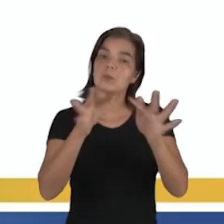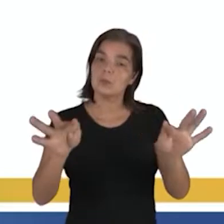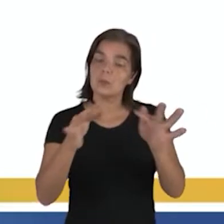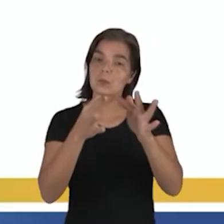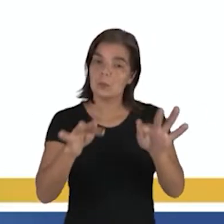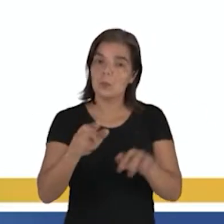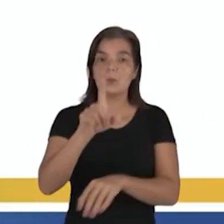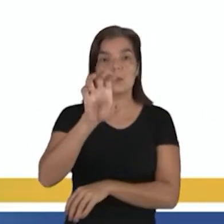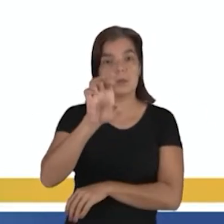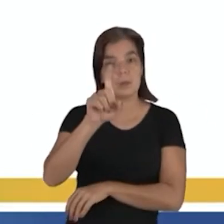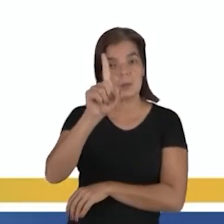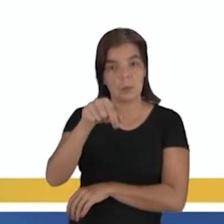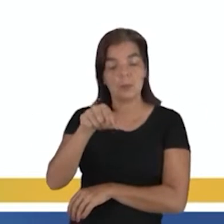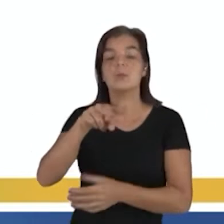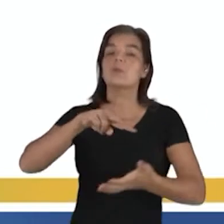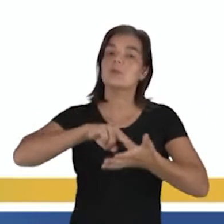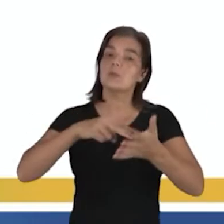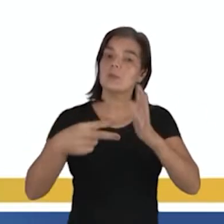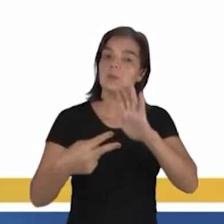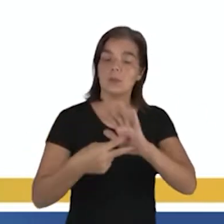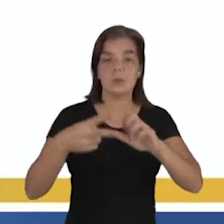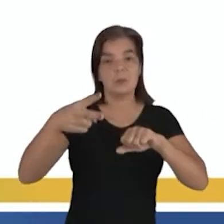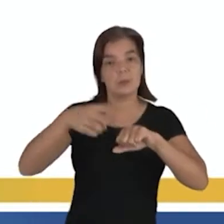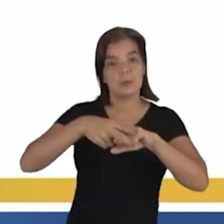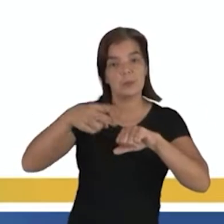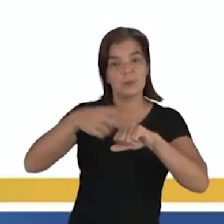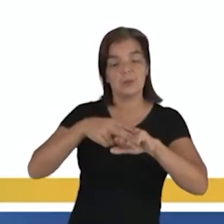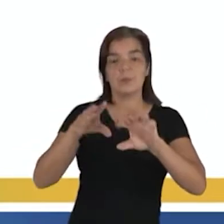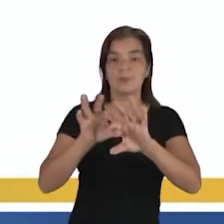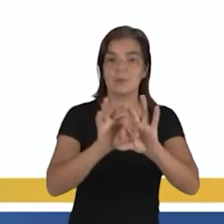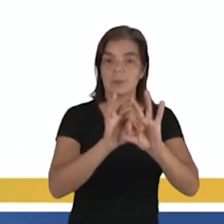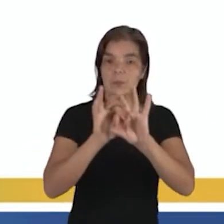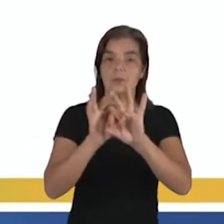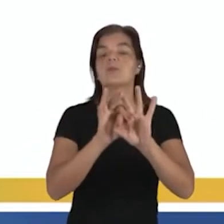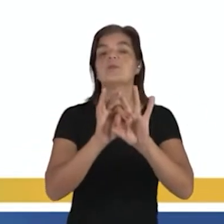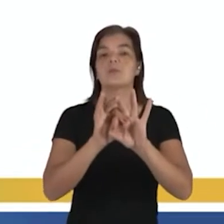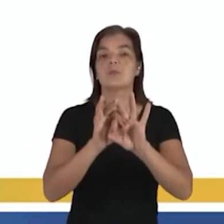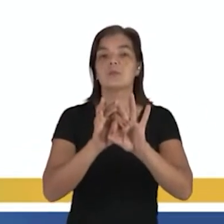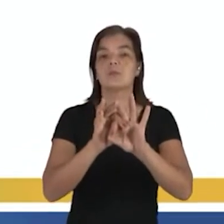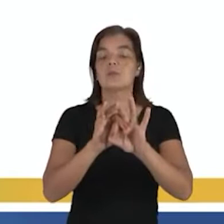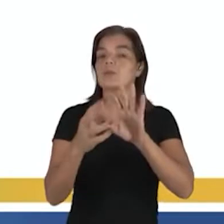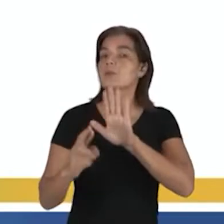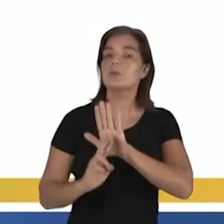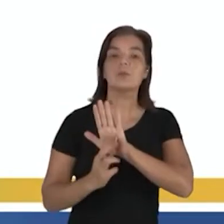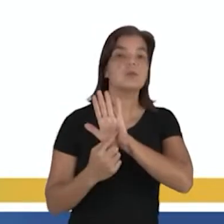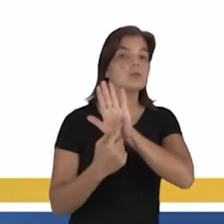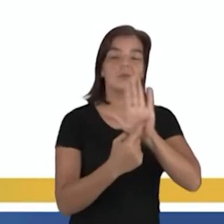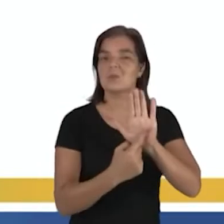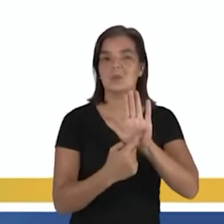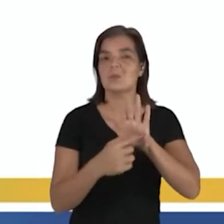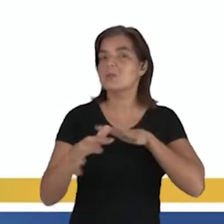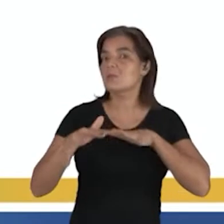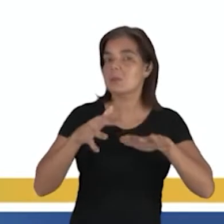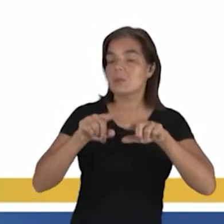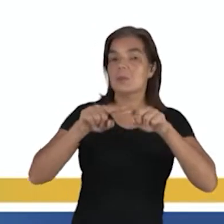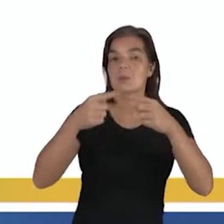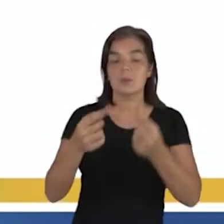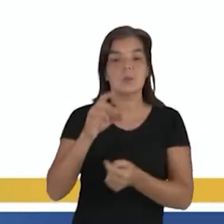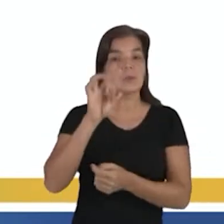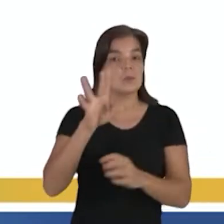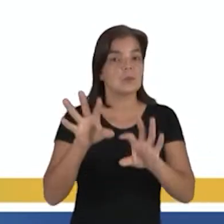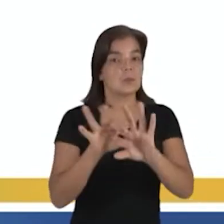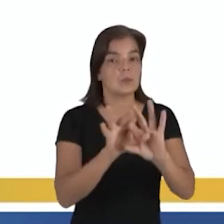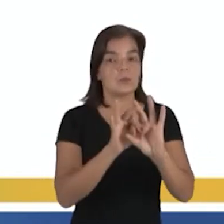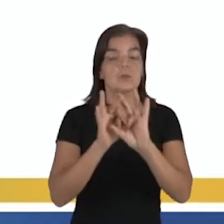forma verbal é, ele se trata de um verbo de ligação. Ele não representa uma ação, ele só está ali